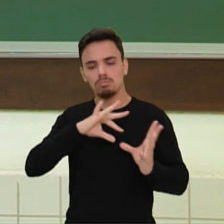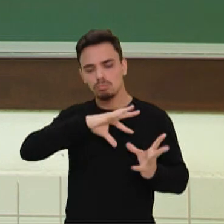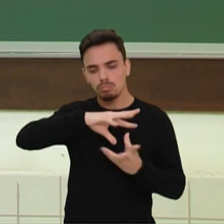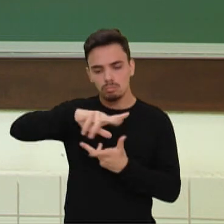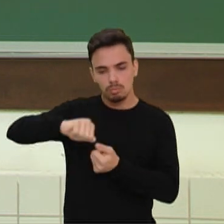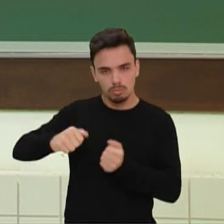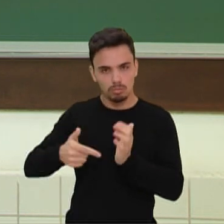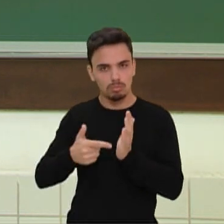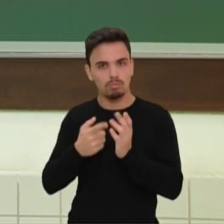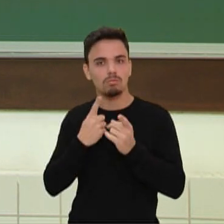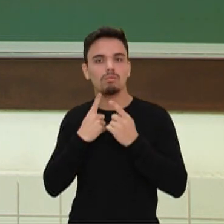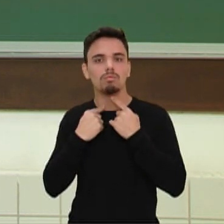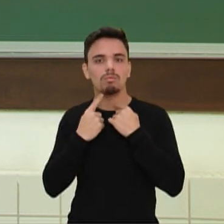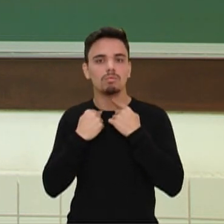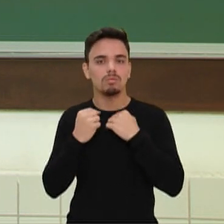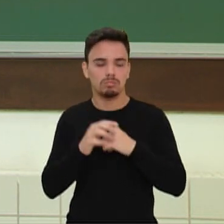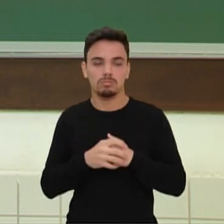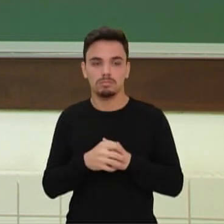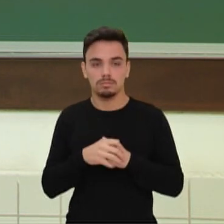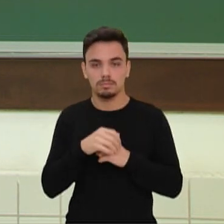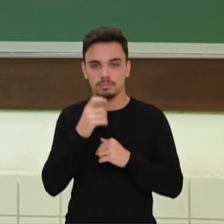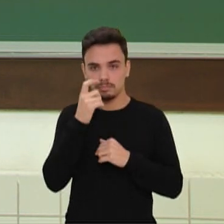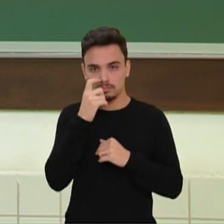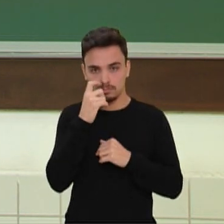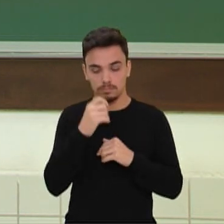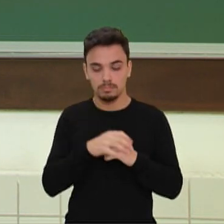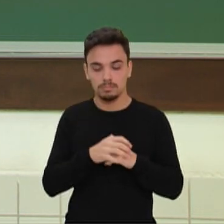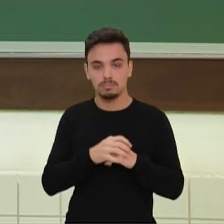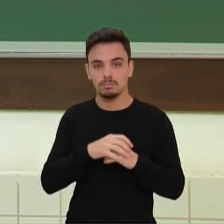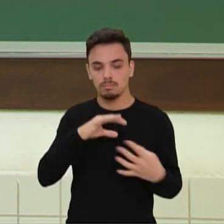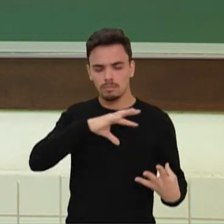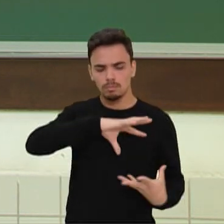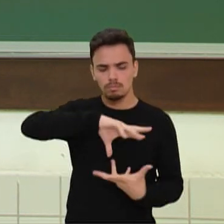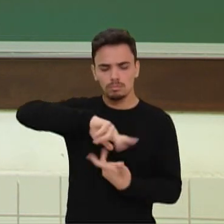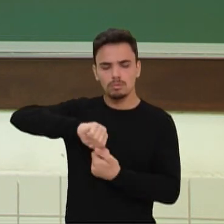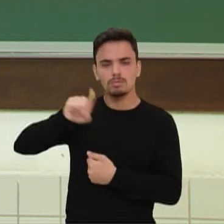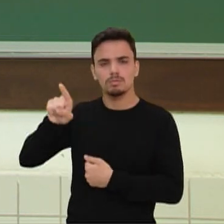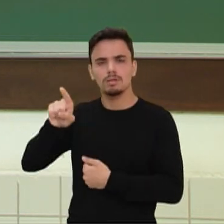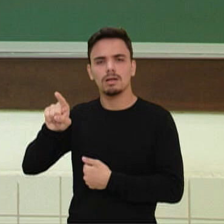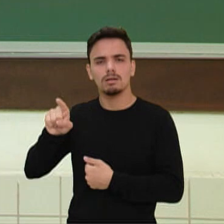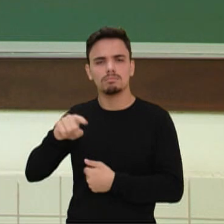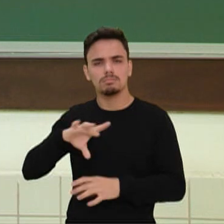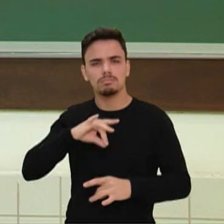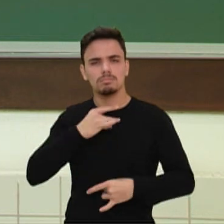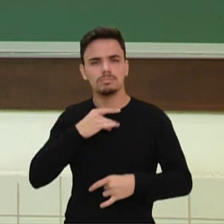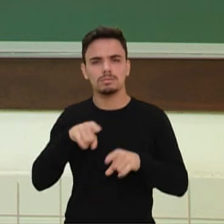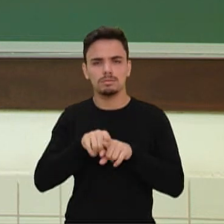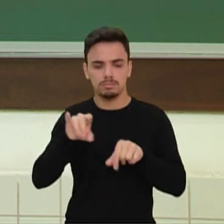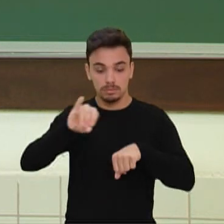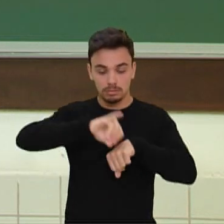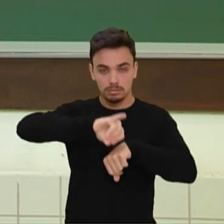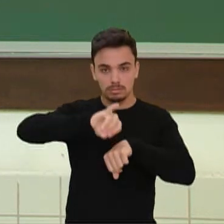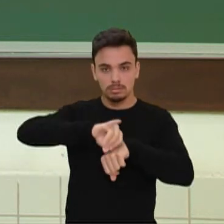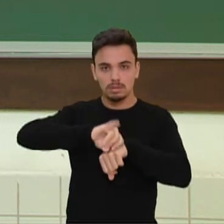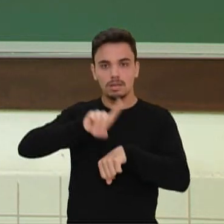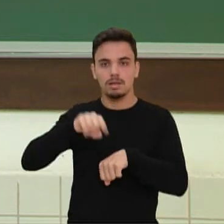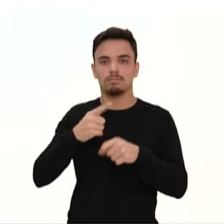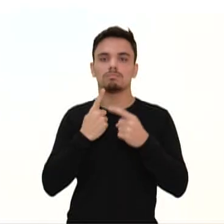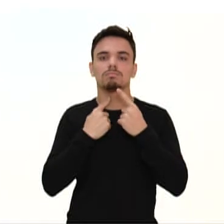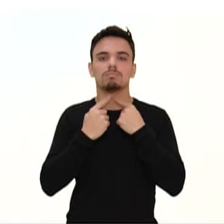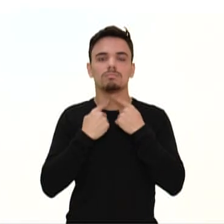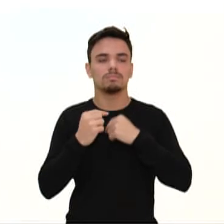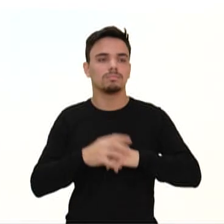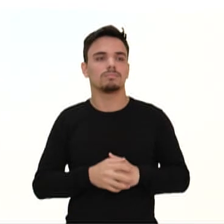Representação. O mundo, lá no fundo, na sua essência, no cerne, no centro, ele é vontade.